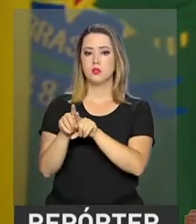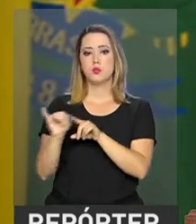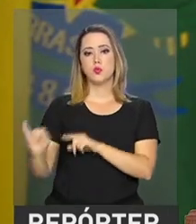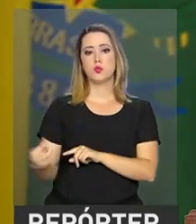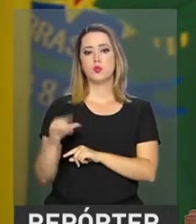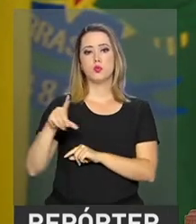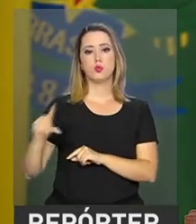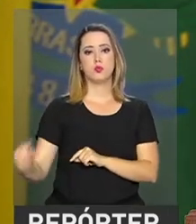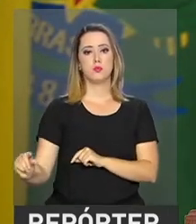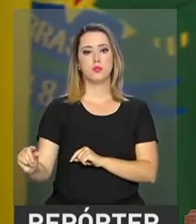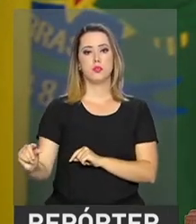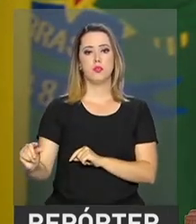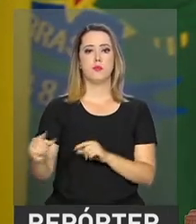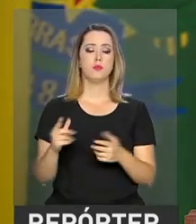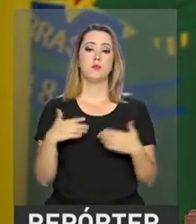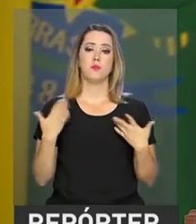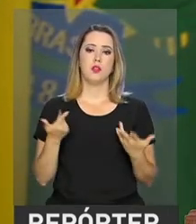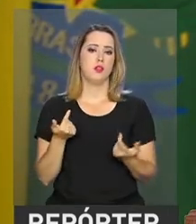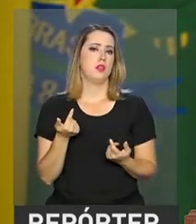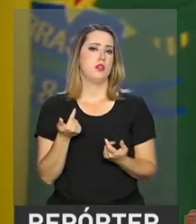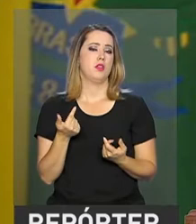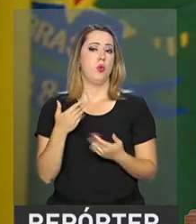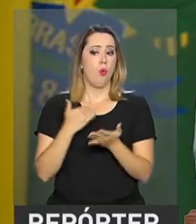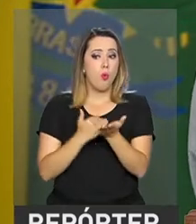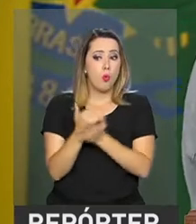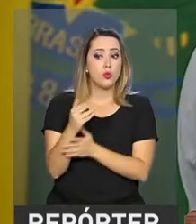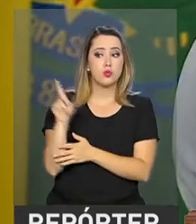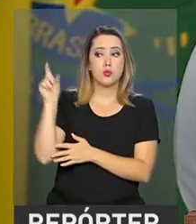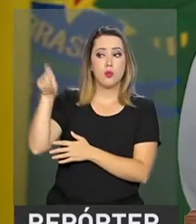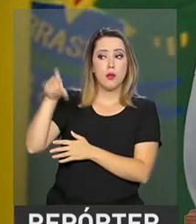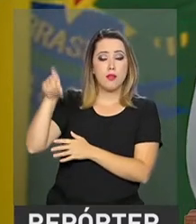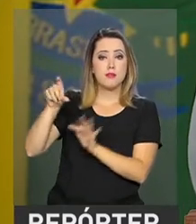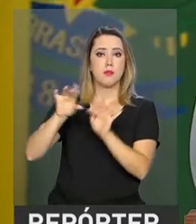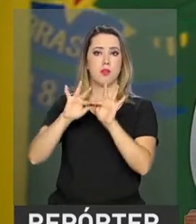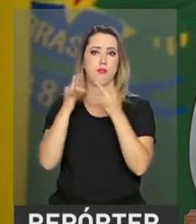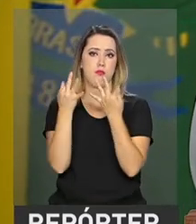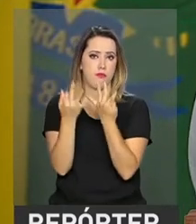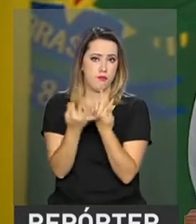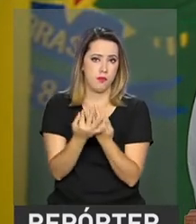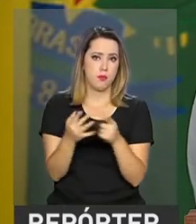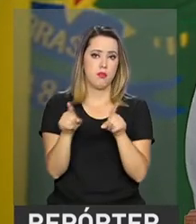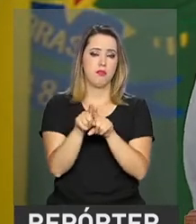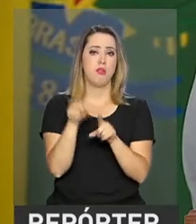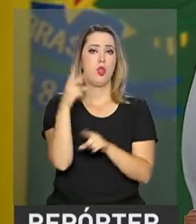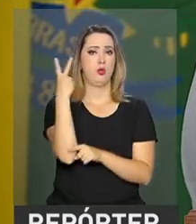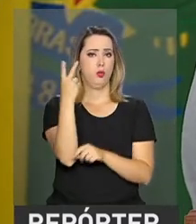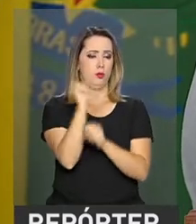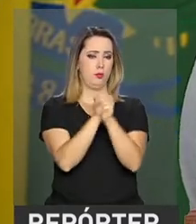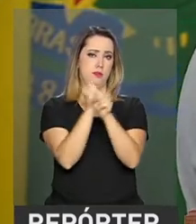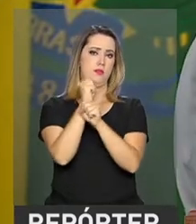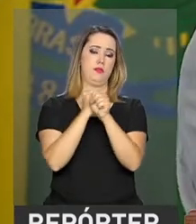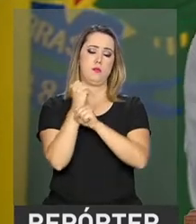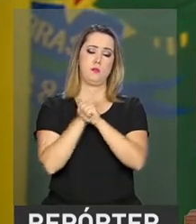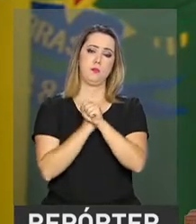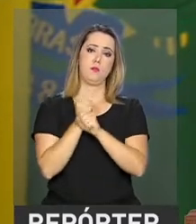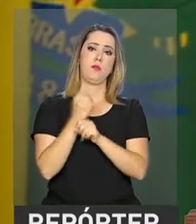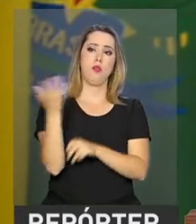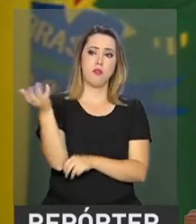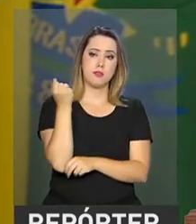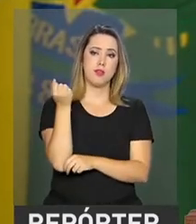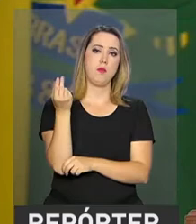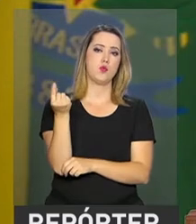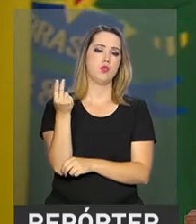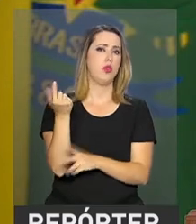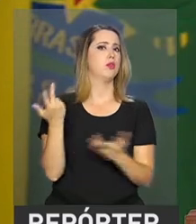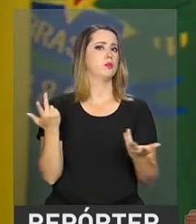juros reduzidos, não é? Ele não vai deixar de ter ainda por 2 anos, período acho que 2 anos, né, de ainda perceber o